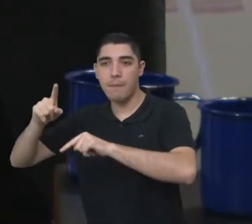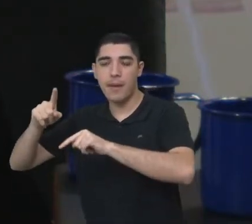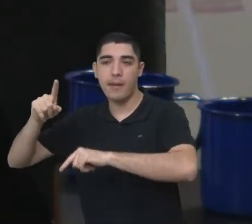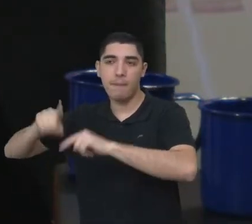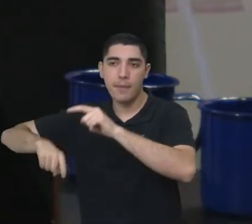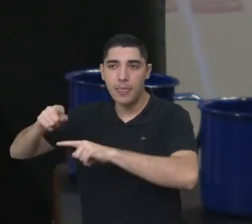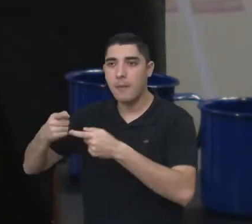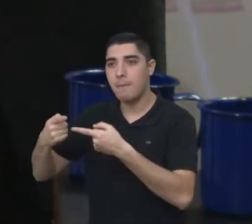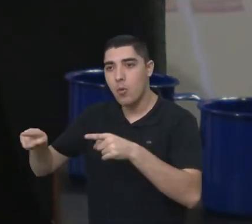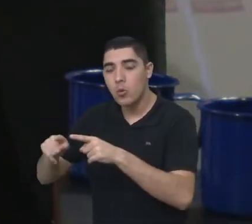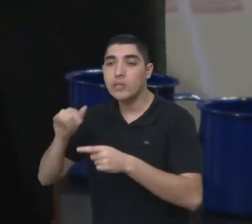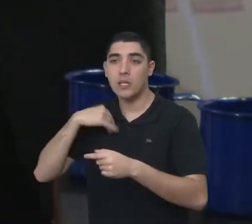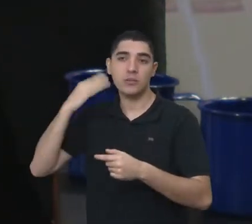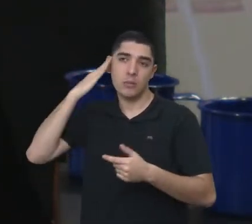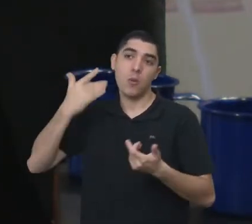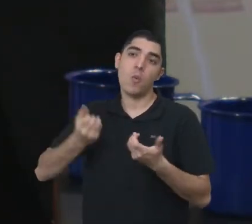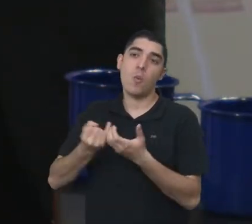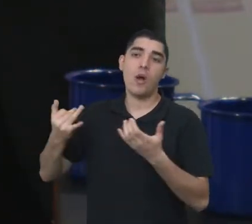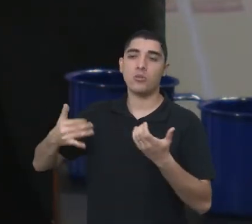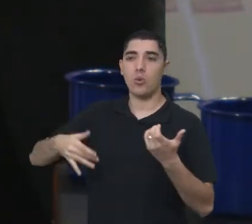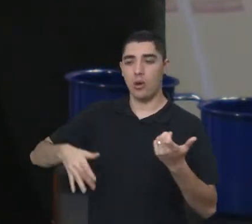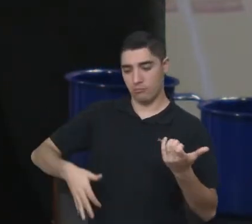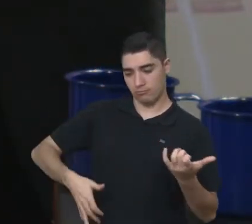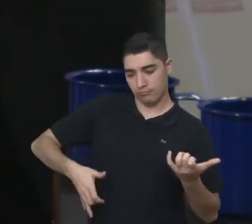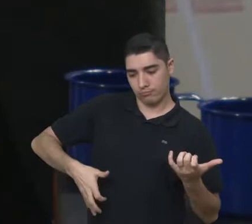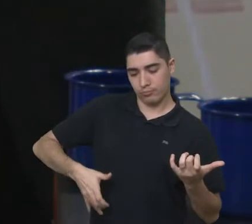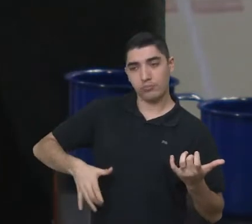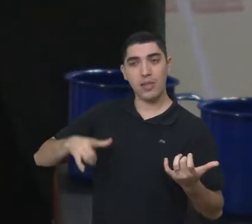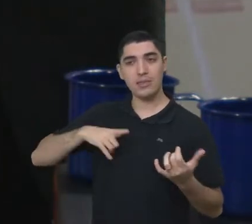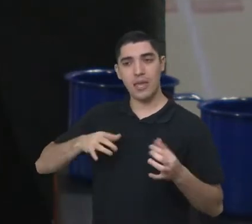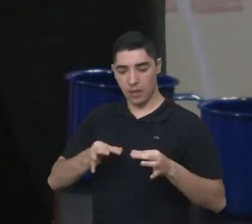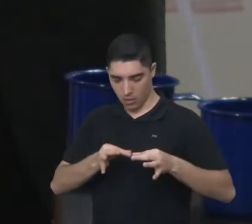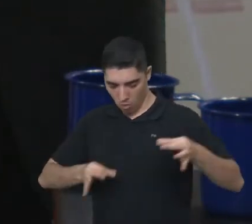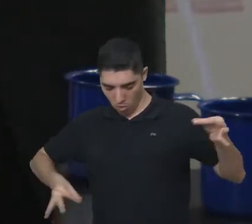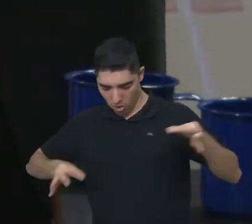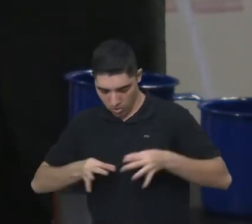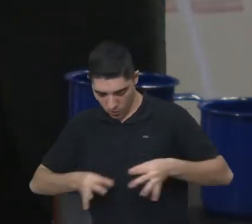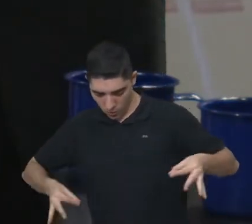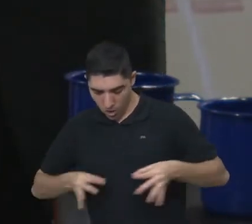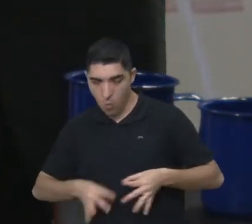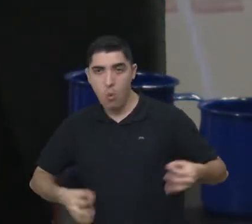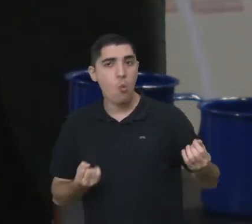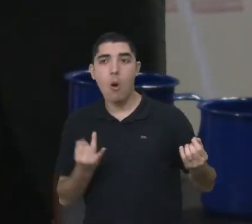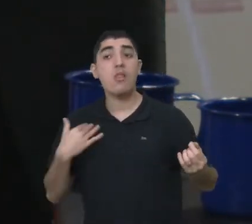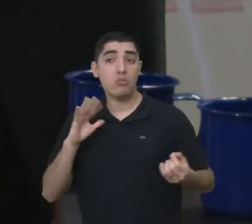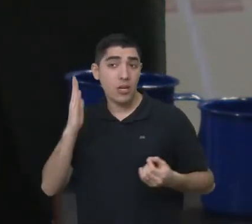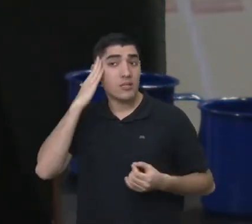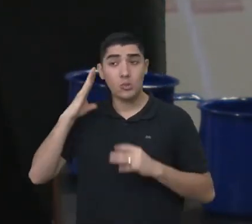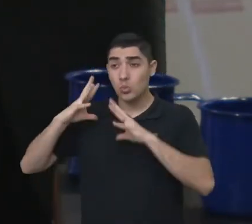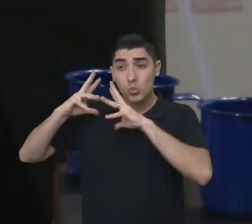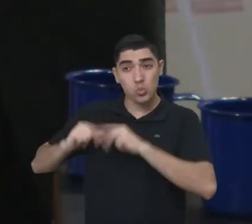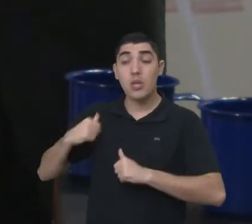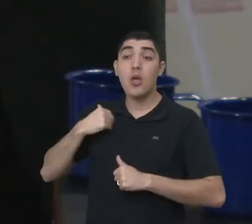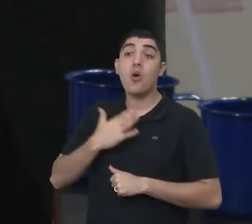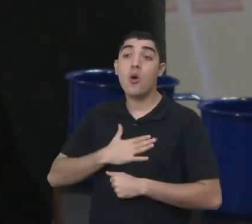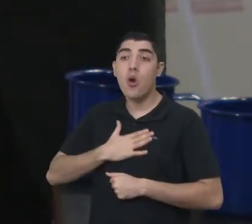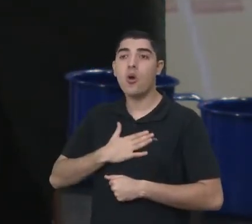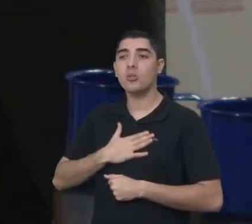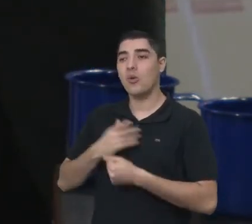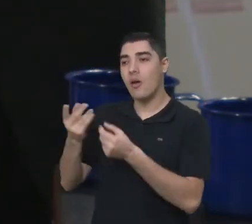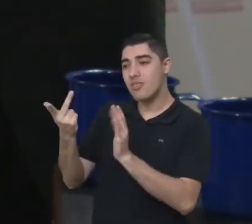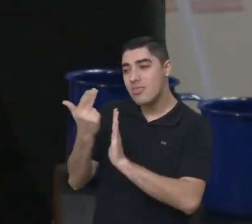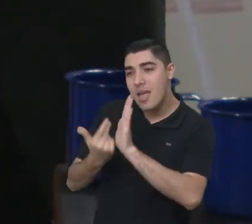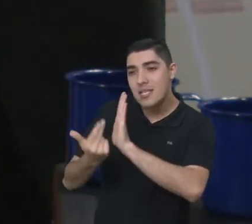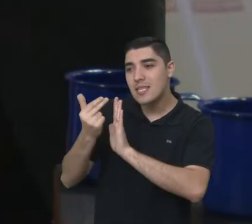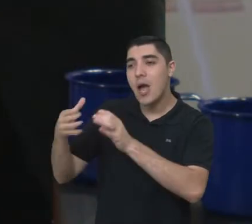quantas cordas tem um baixo, quantas cordas tem uma guitarra, quantos tambores tem uma bateria, então isso já está tudo na minha cabeça. Eu gosto de desenhar bandas,